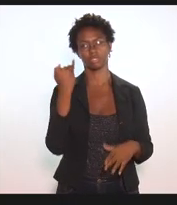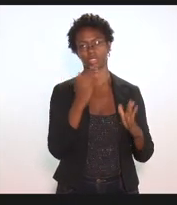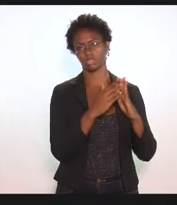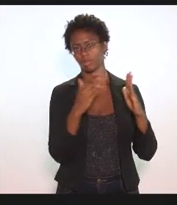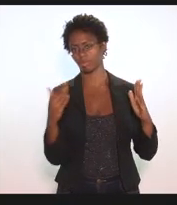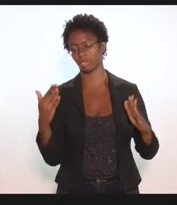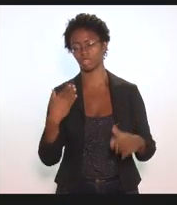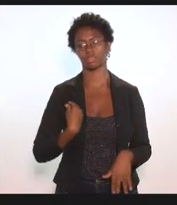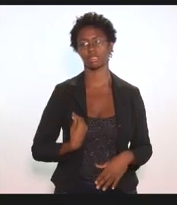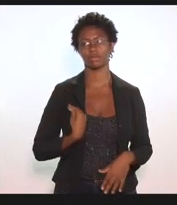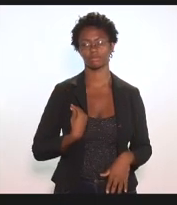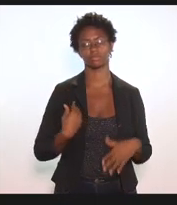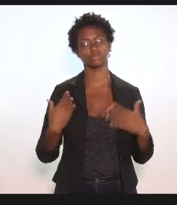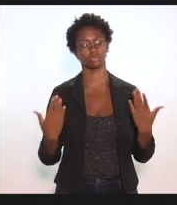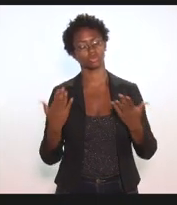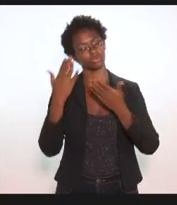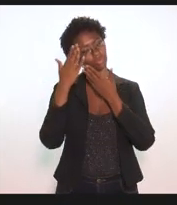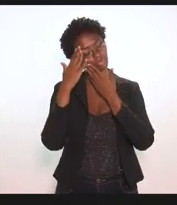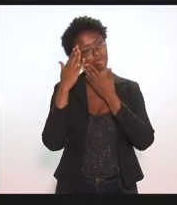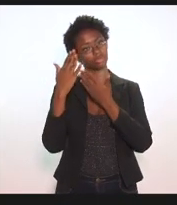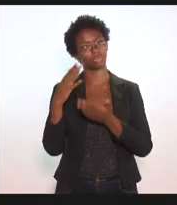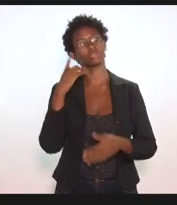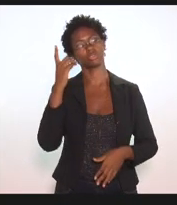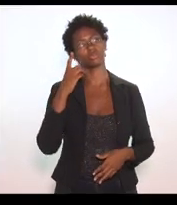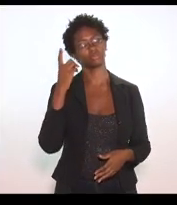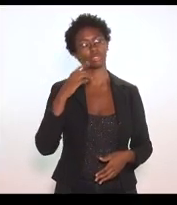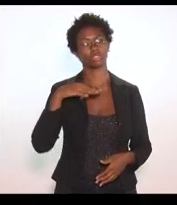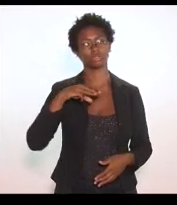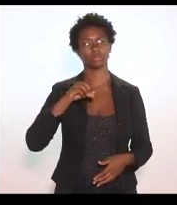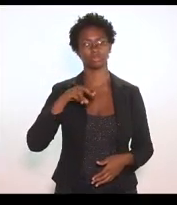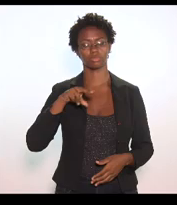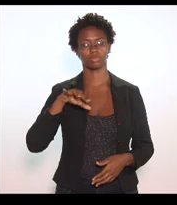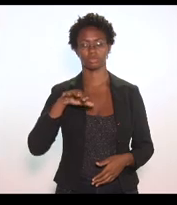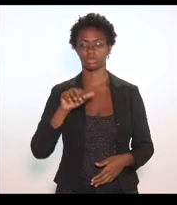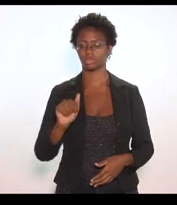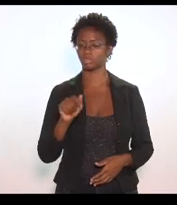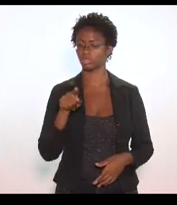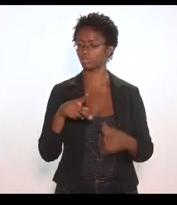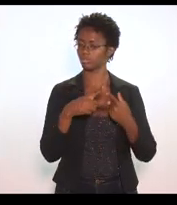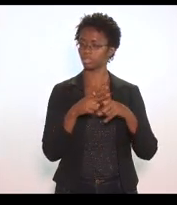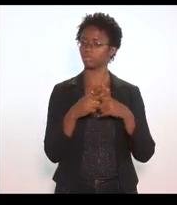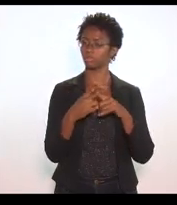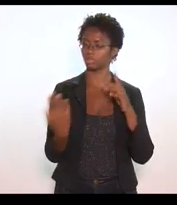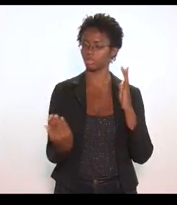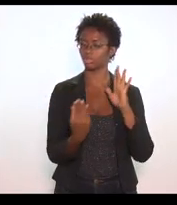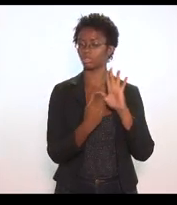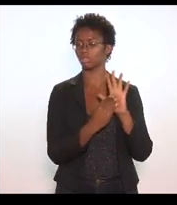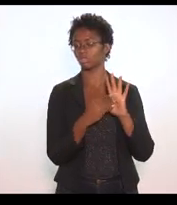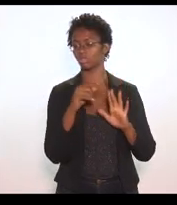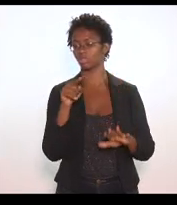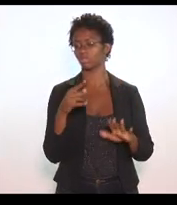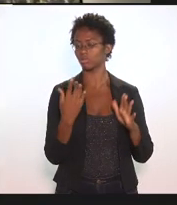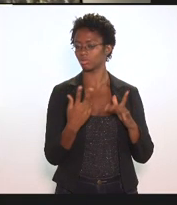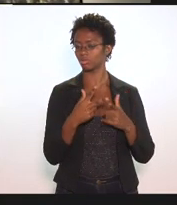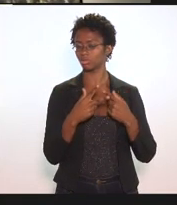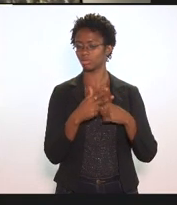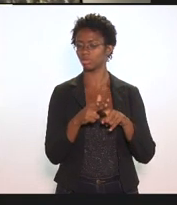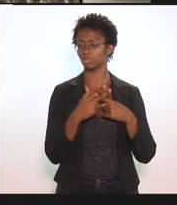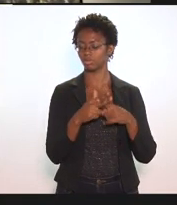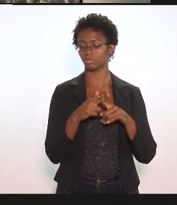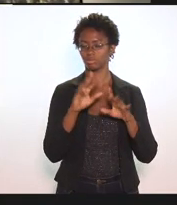da mulher. Então, agradecer a deputada Mônica pela emenda colocada, é uma emenda que,